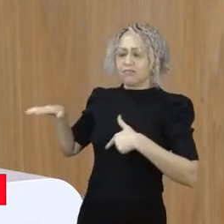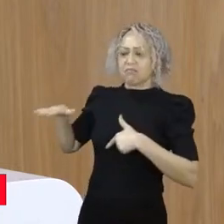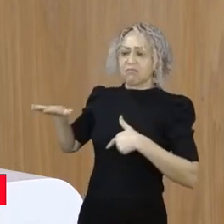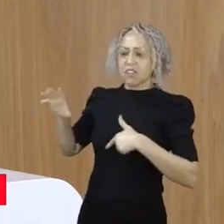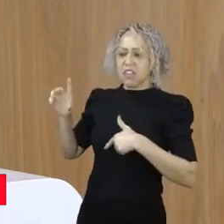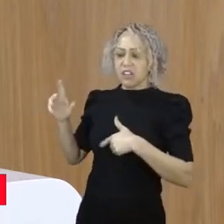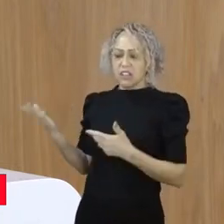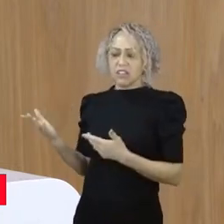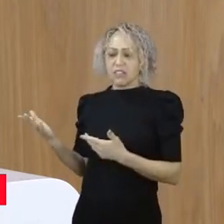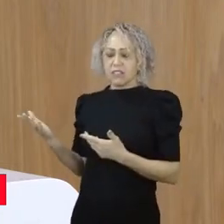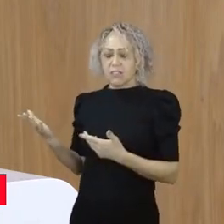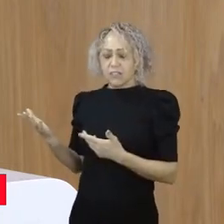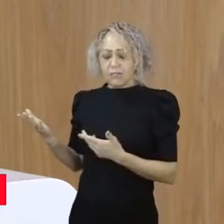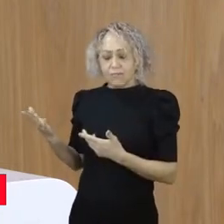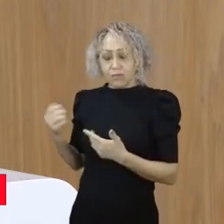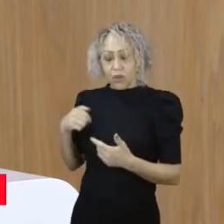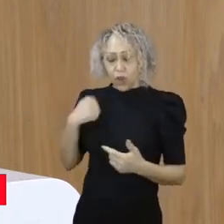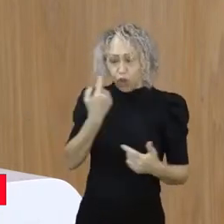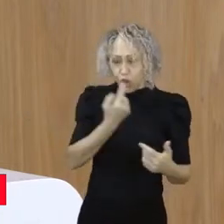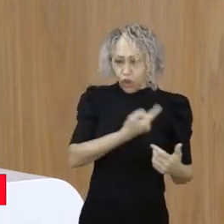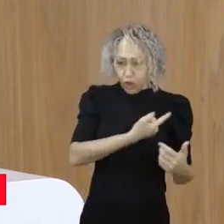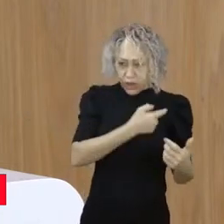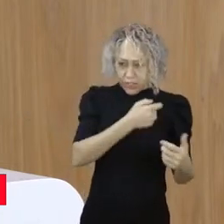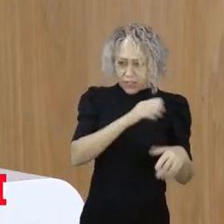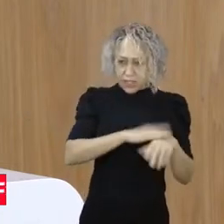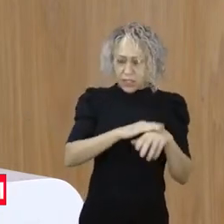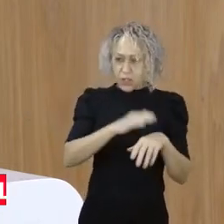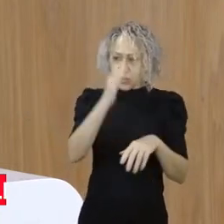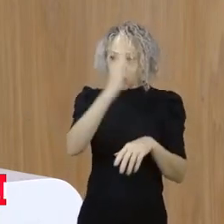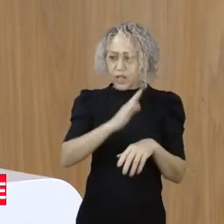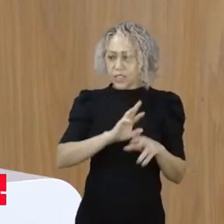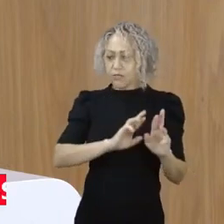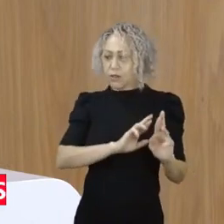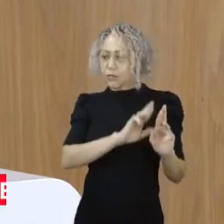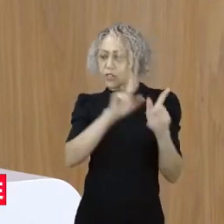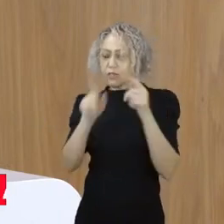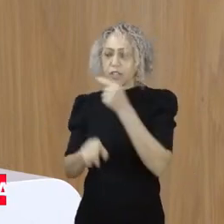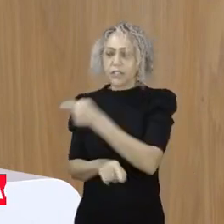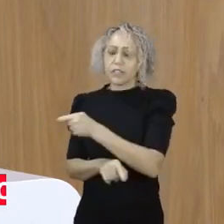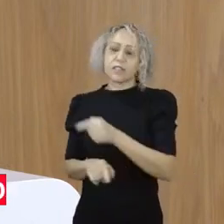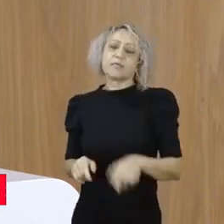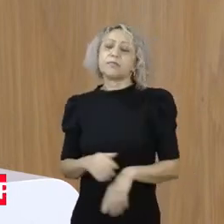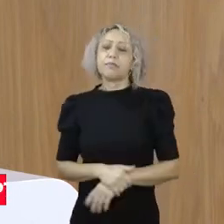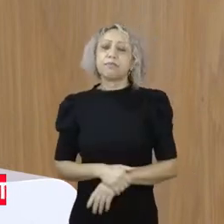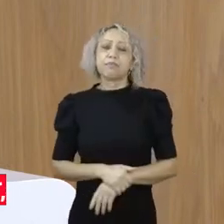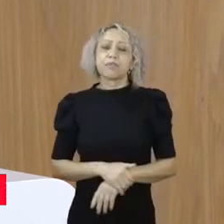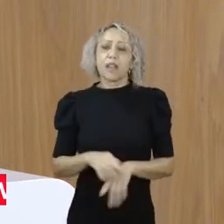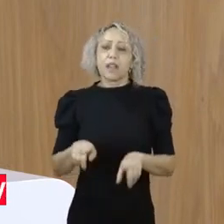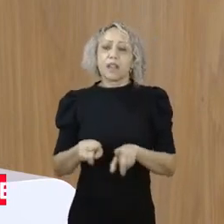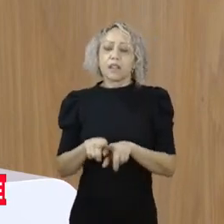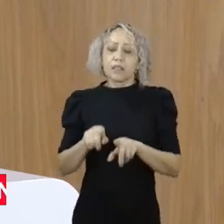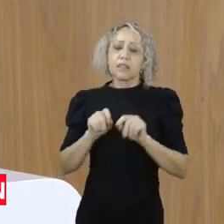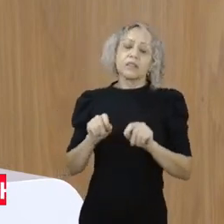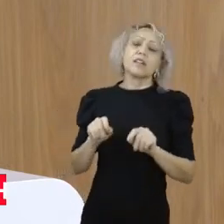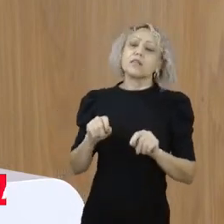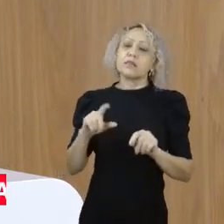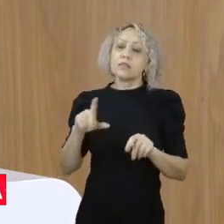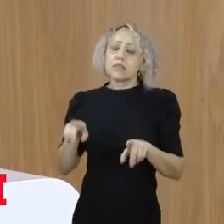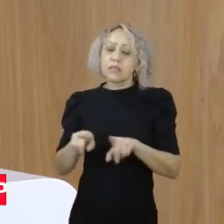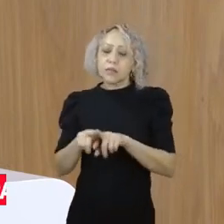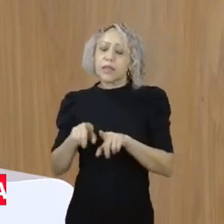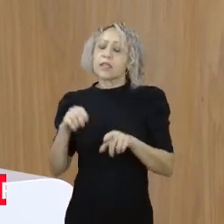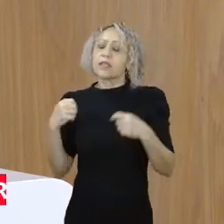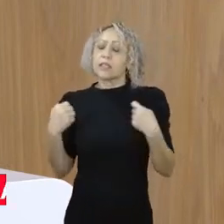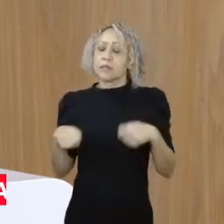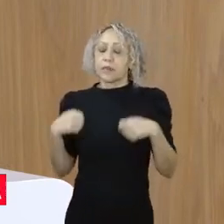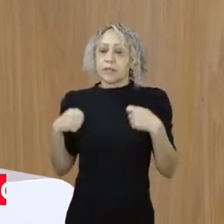diálogo. Aqui o Alberto Quironi também diz que a Organização Mundial da Saúde alerta para epidemias em Gaza, né? Porque também a